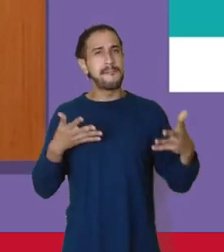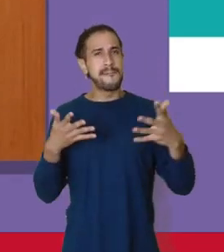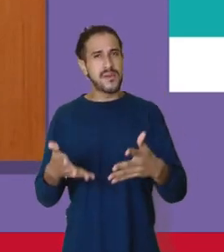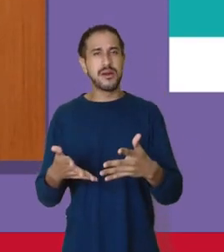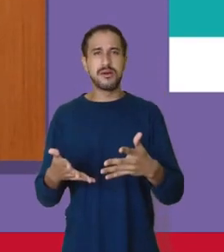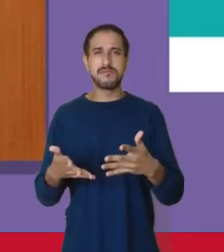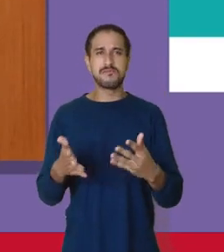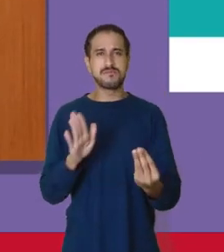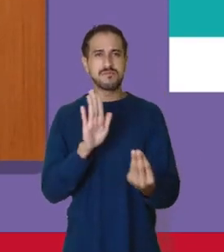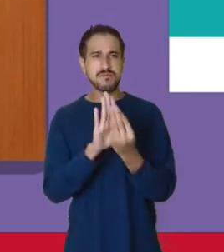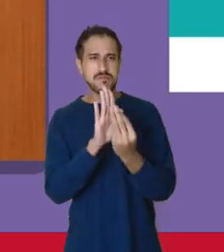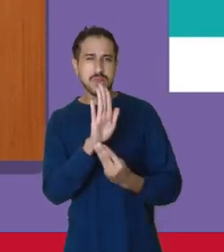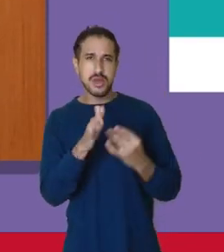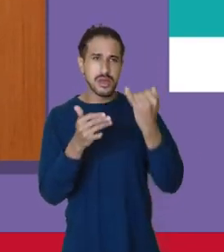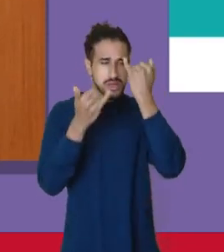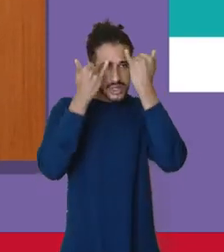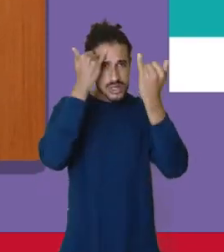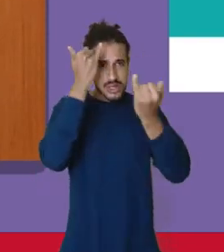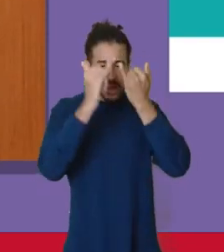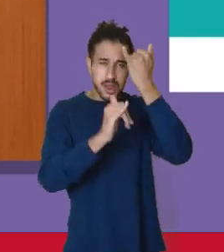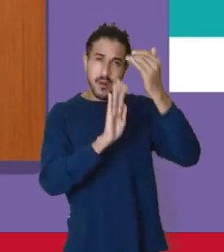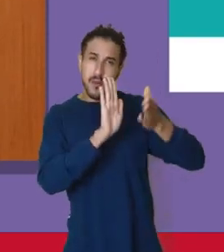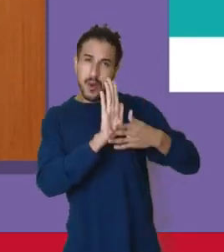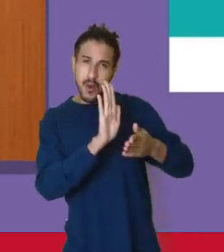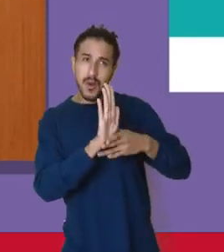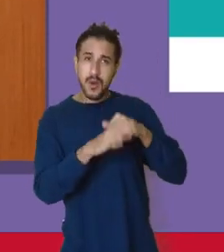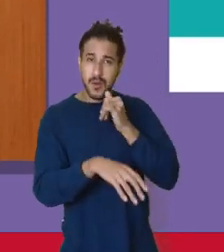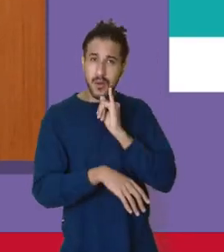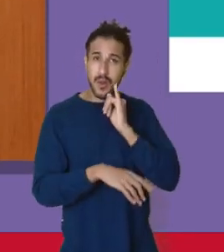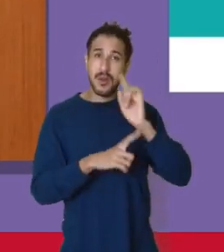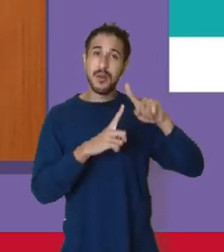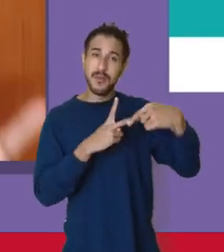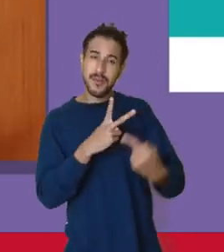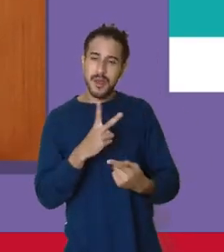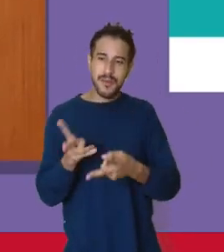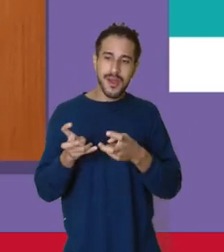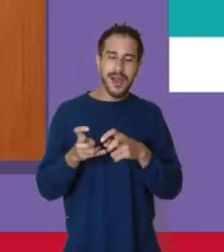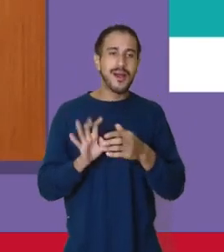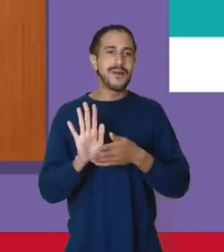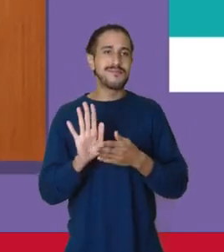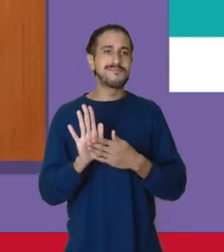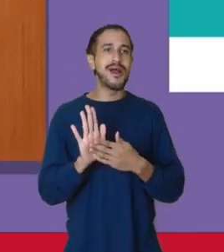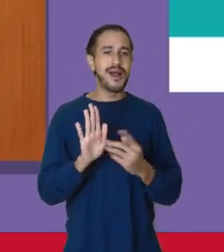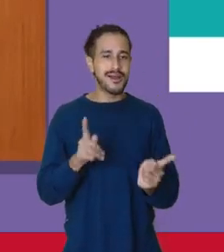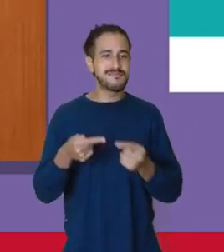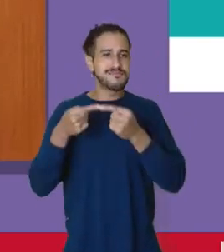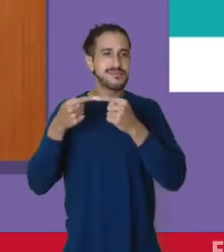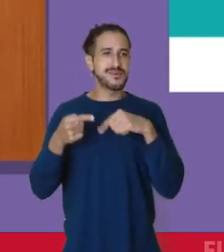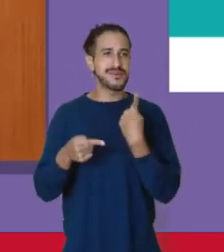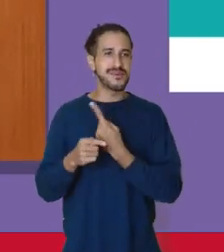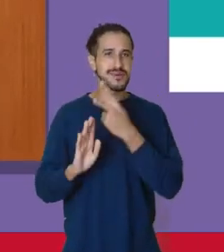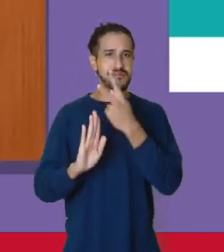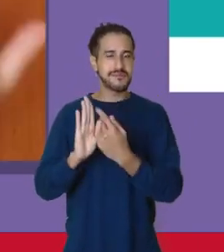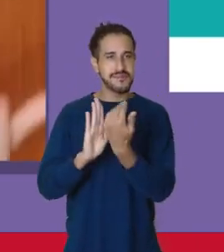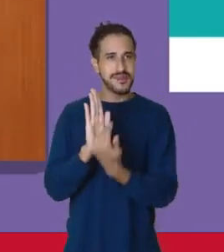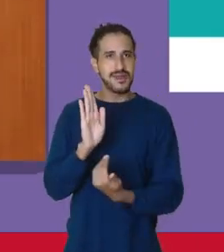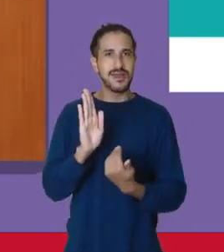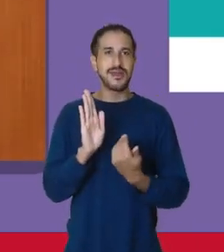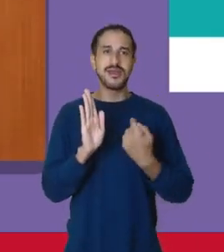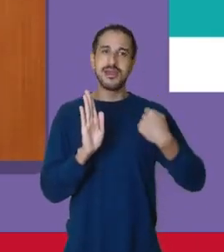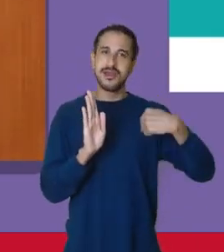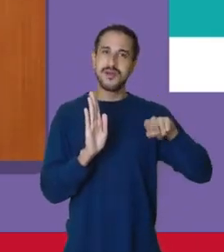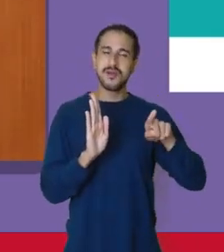participando, colocando uma ideia de proposta, por exemplo, depois viu essa proposta entrar no nosso programa, que estava